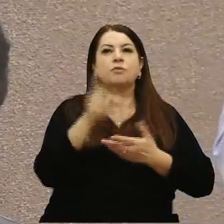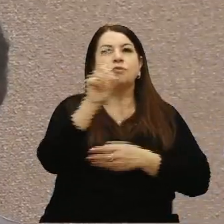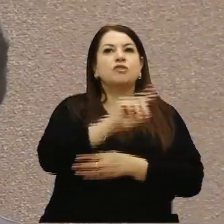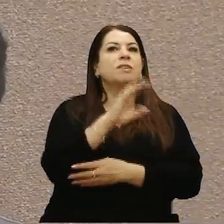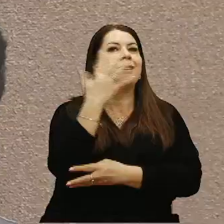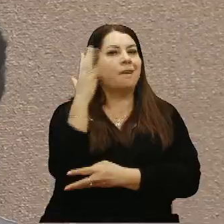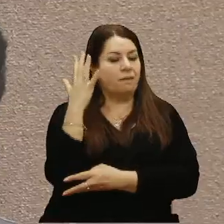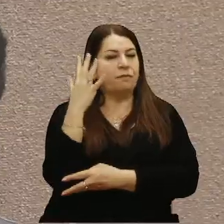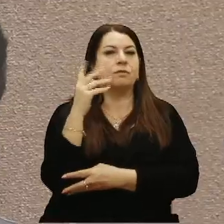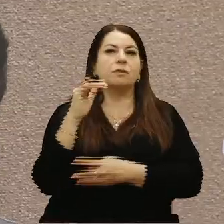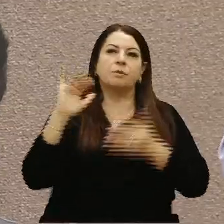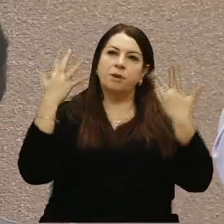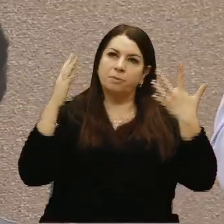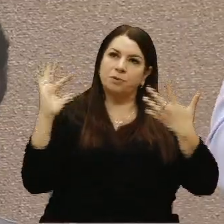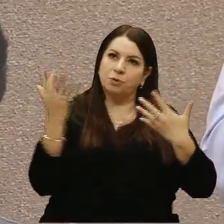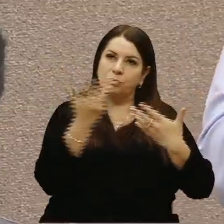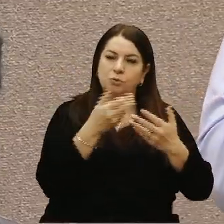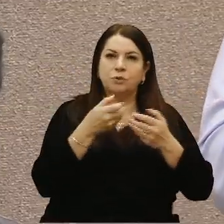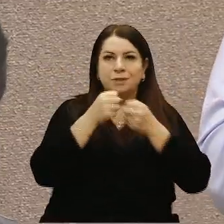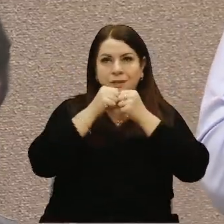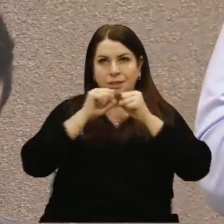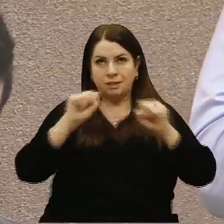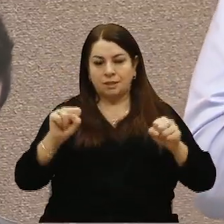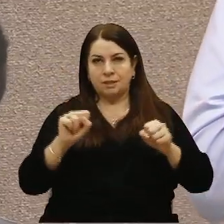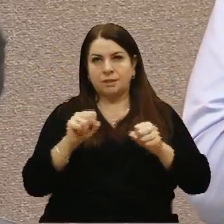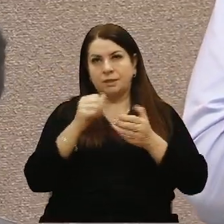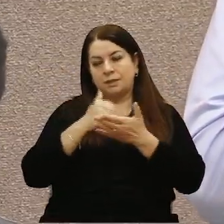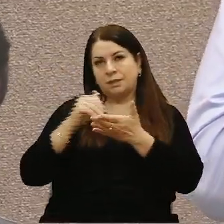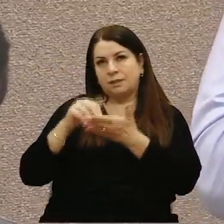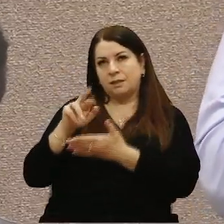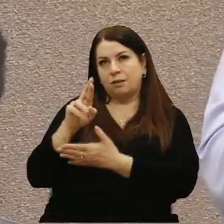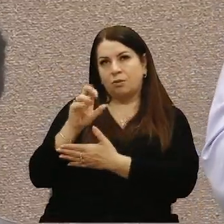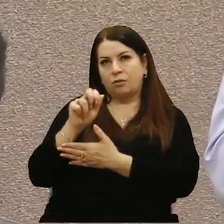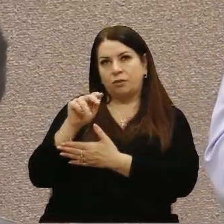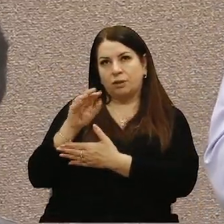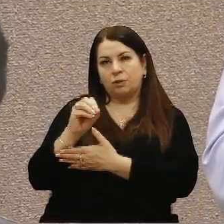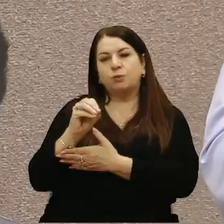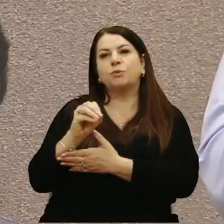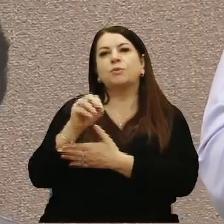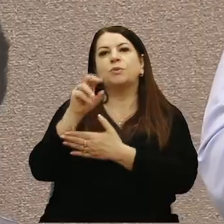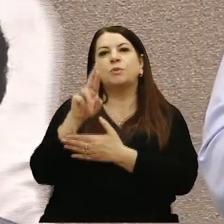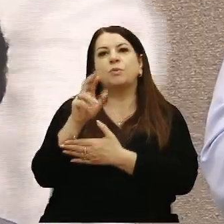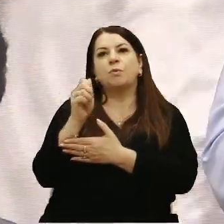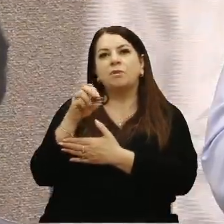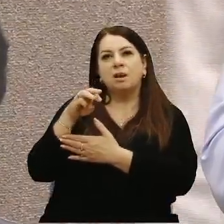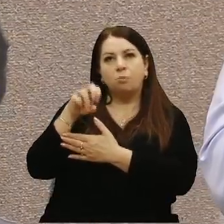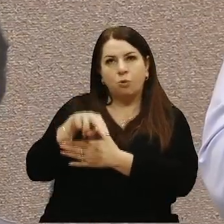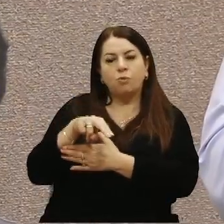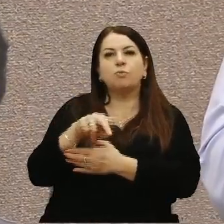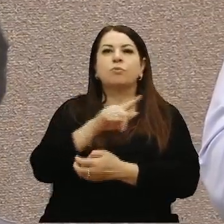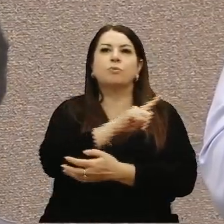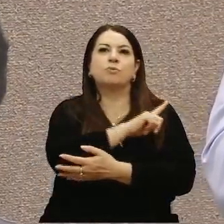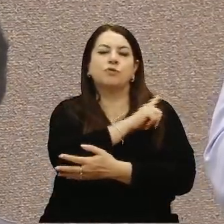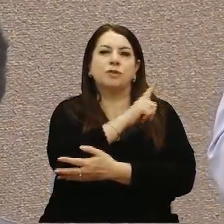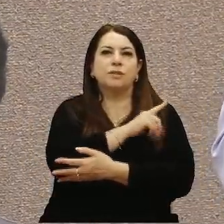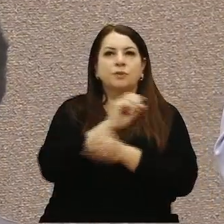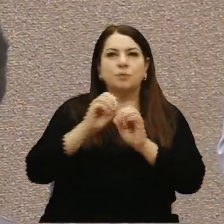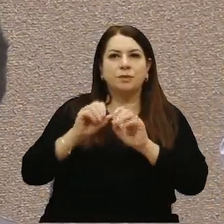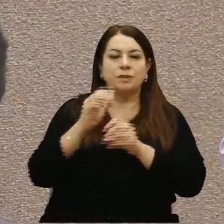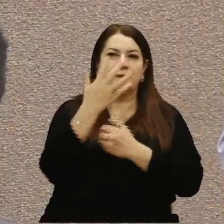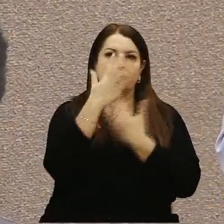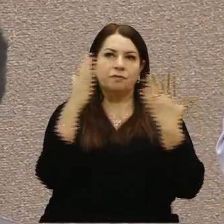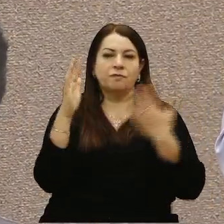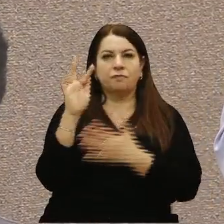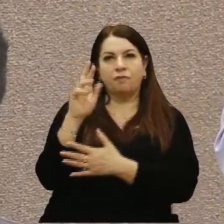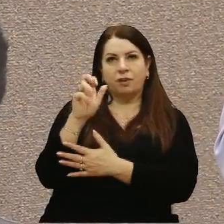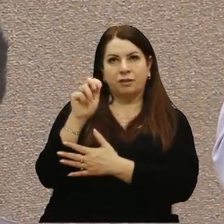eu parabenizo a todos os membros da secretaria. O senhor secretário Ronaldo, o adjunto Ramon, a gerente da Educação Ambiental